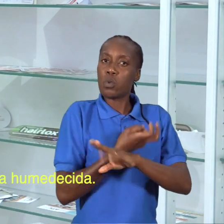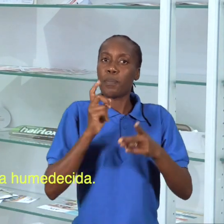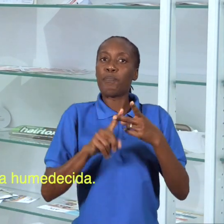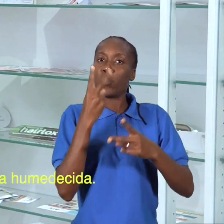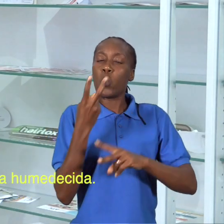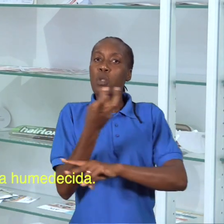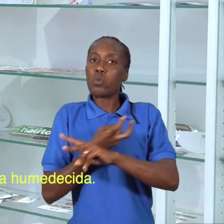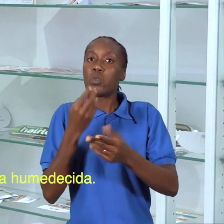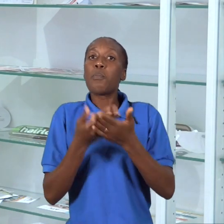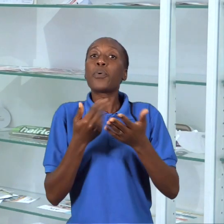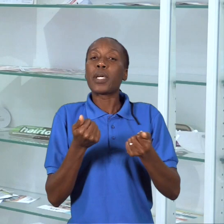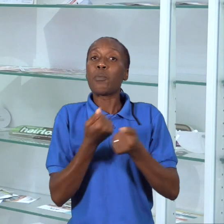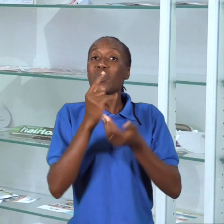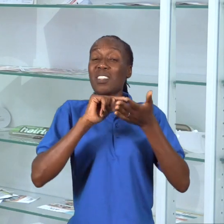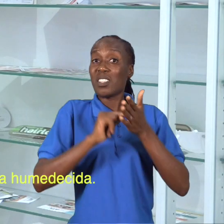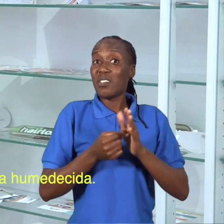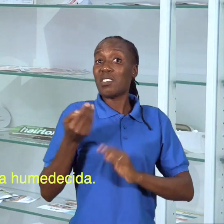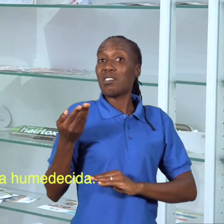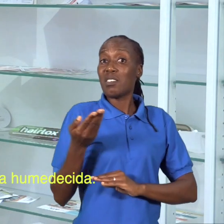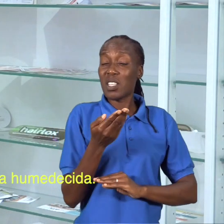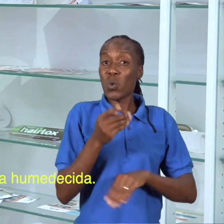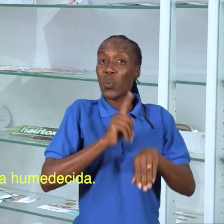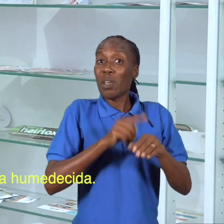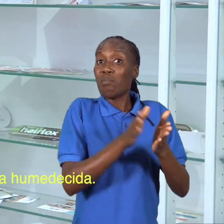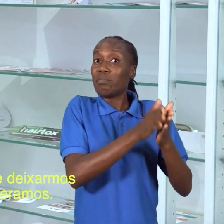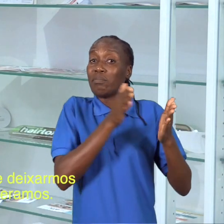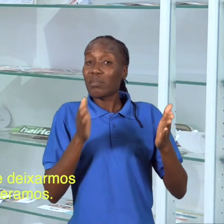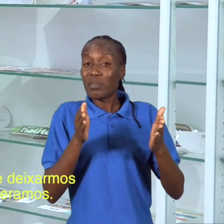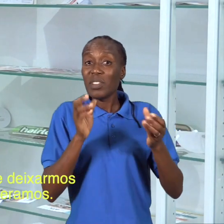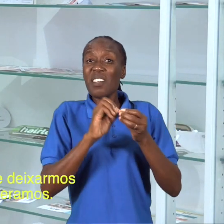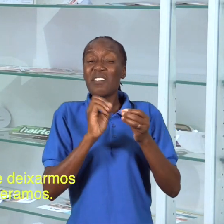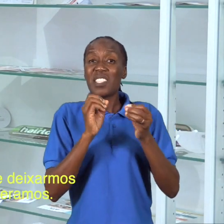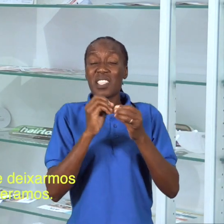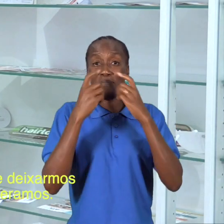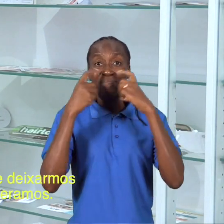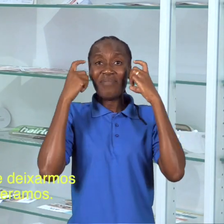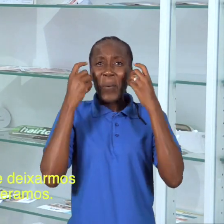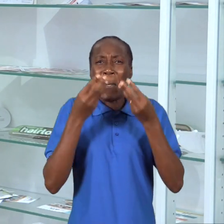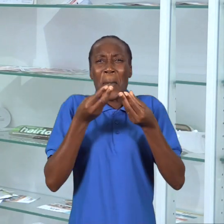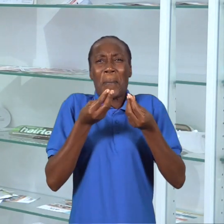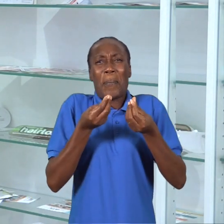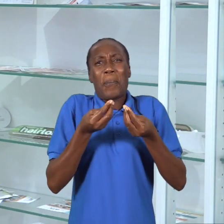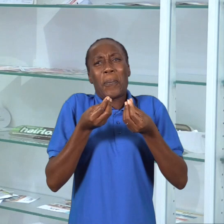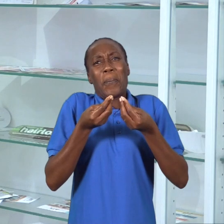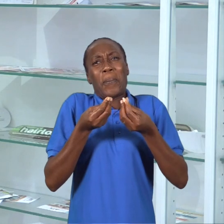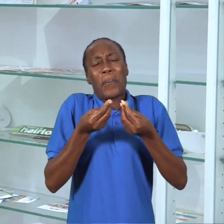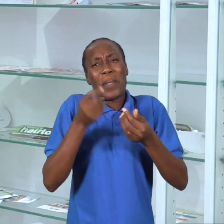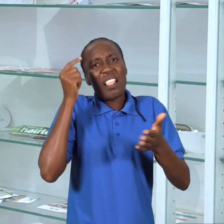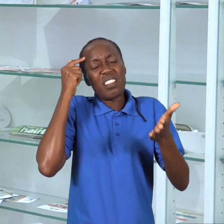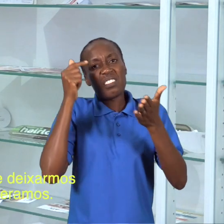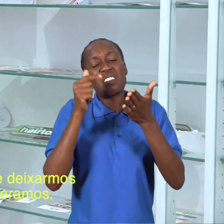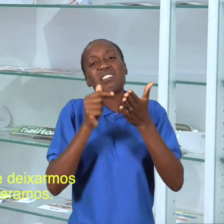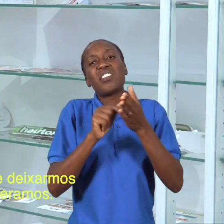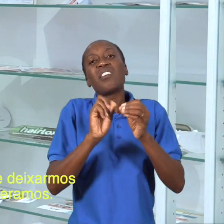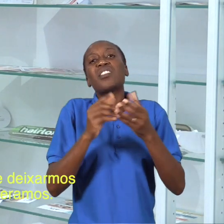vezes, neste período, a máscara fica umedecida. Estando umedecida, há maior probabilidade de deixarmos